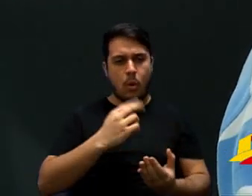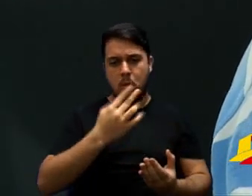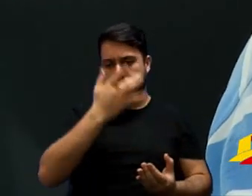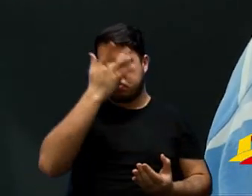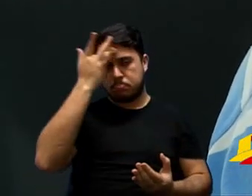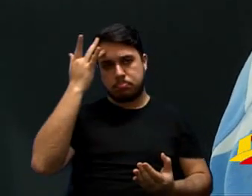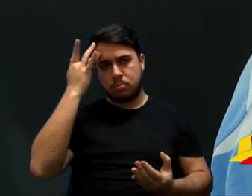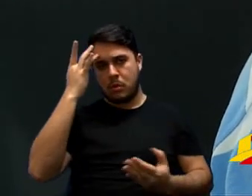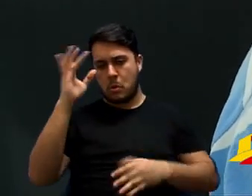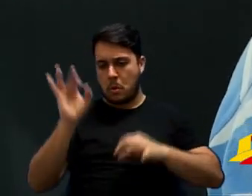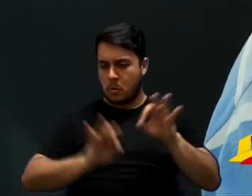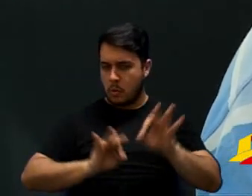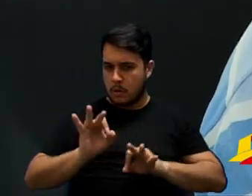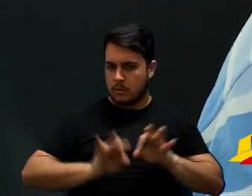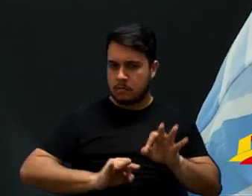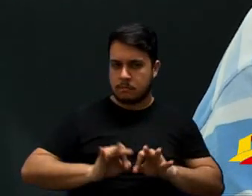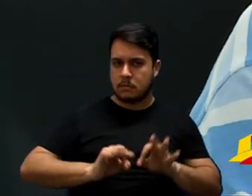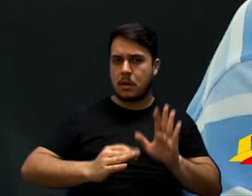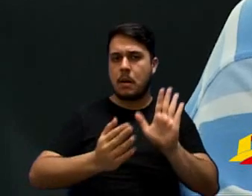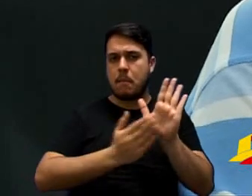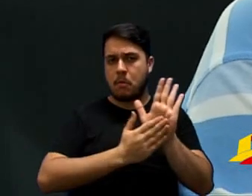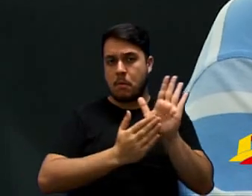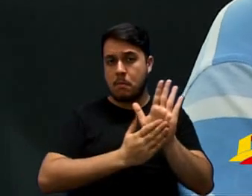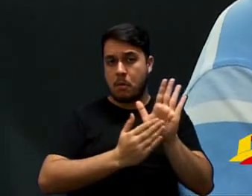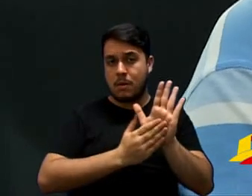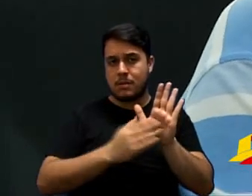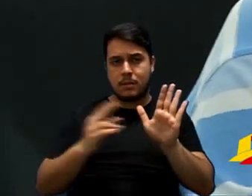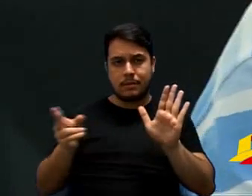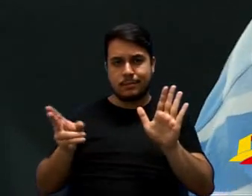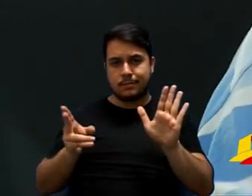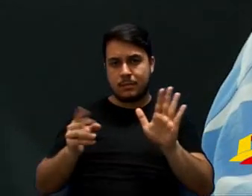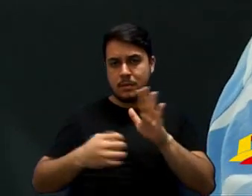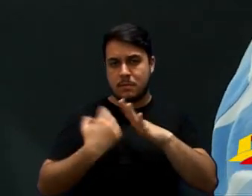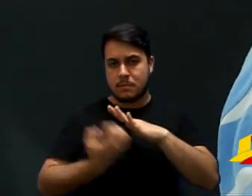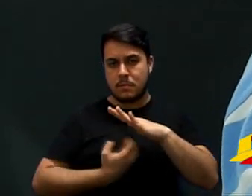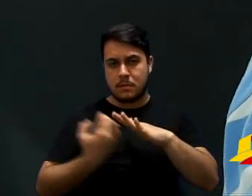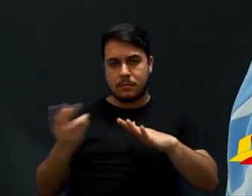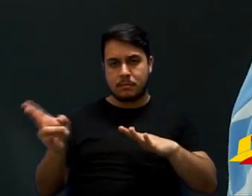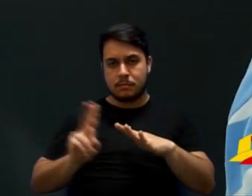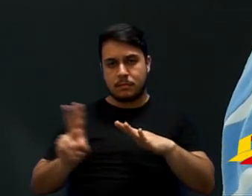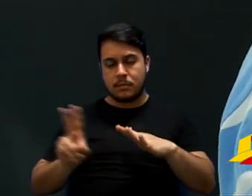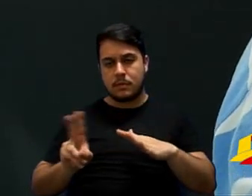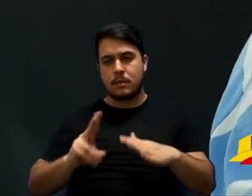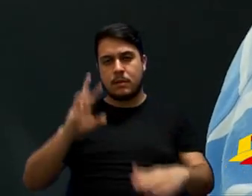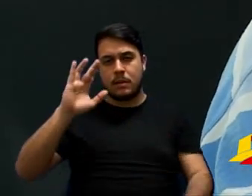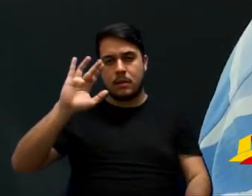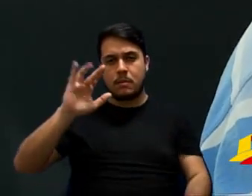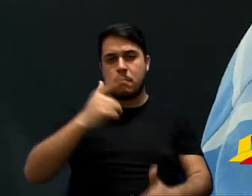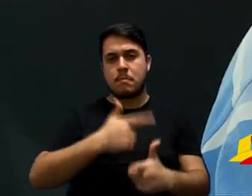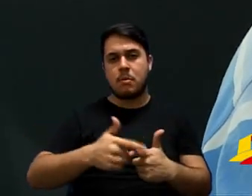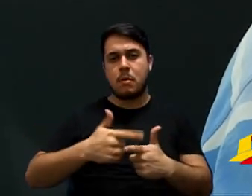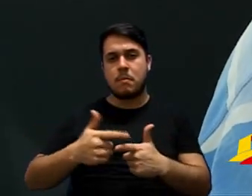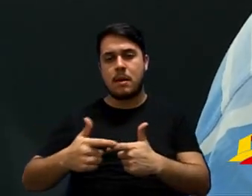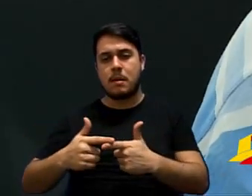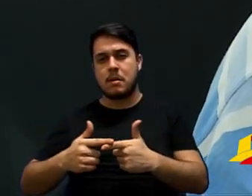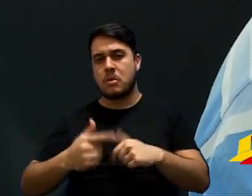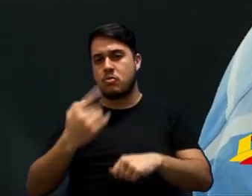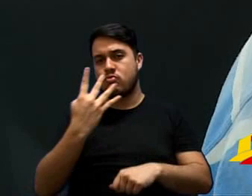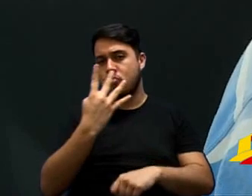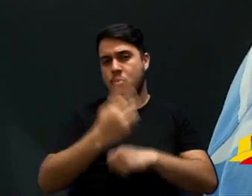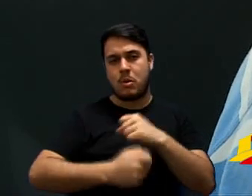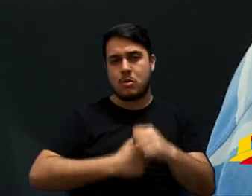corpo que acompanhe a proposta que a votorantim fez de resolver esse problema em 34 anos